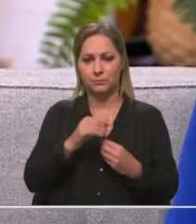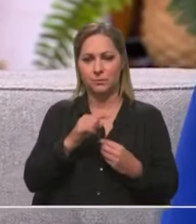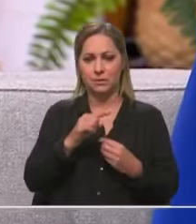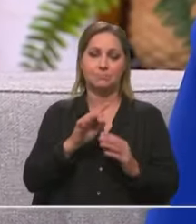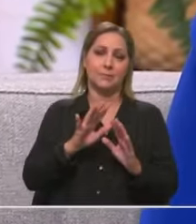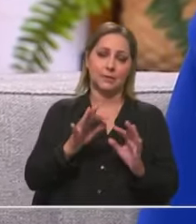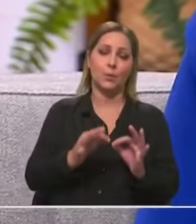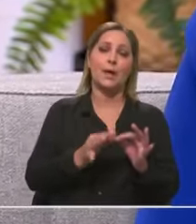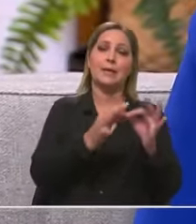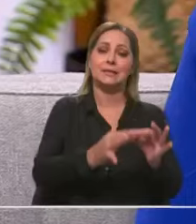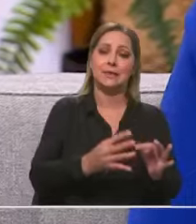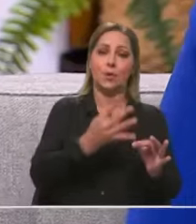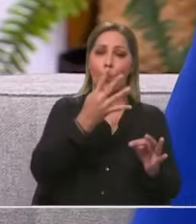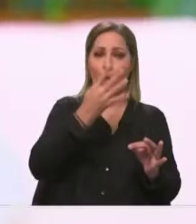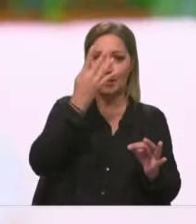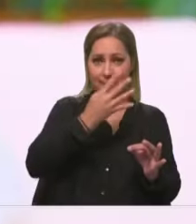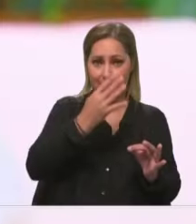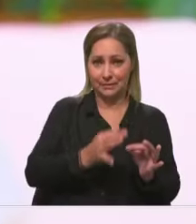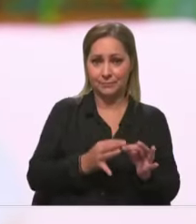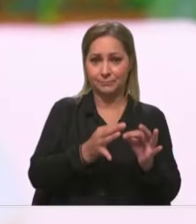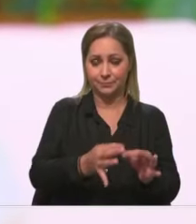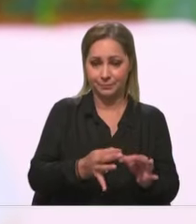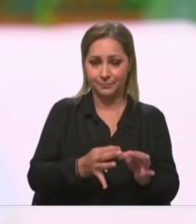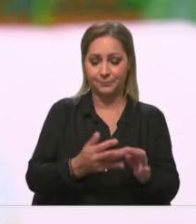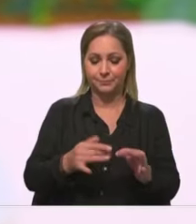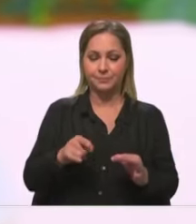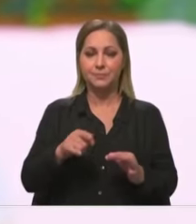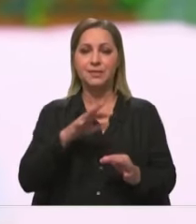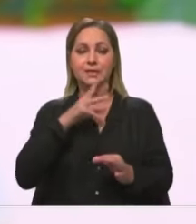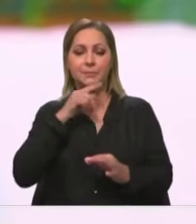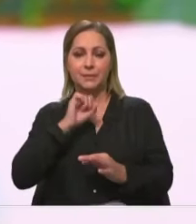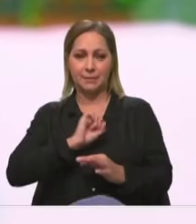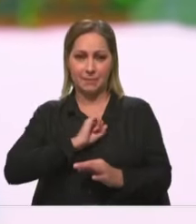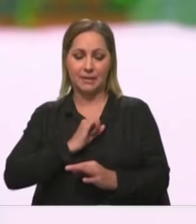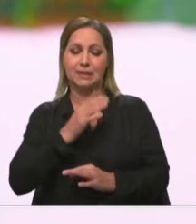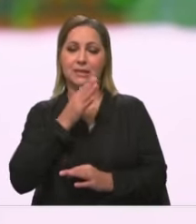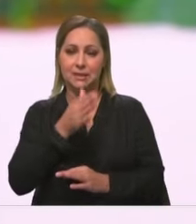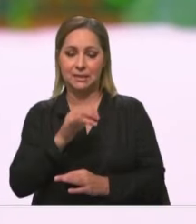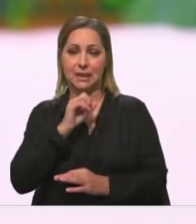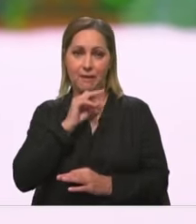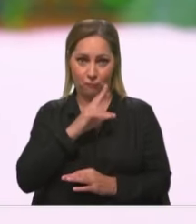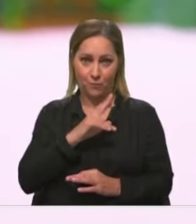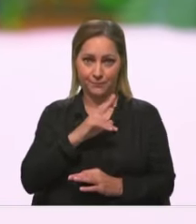depois comecei aqui meu mas isto para te dizer que a minha mãe foi quem contou à minha avó